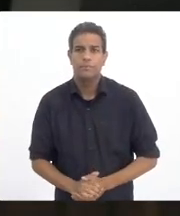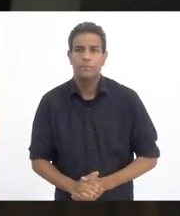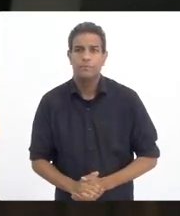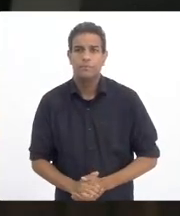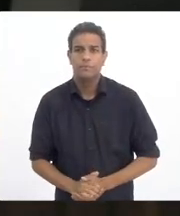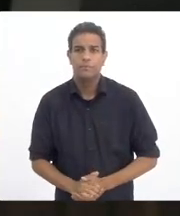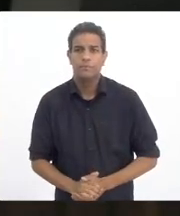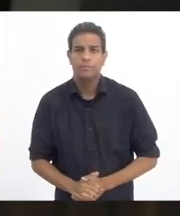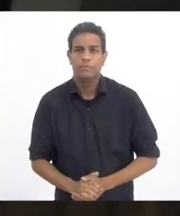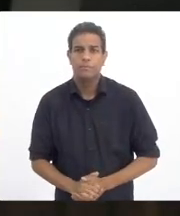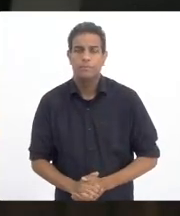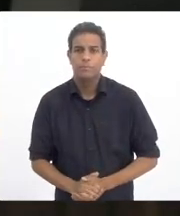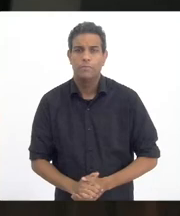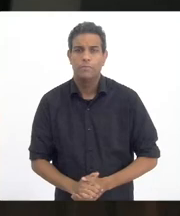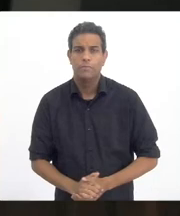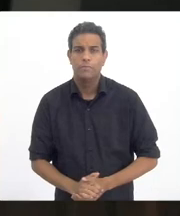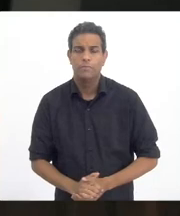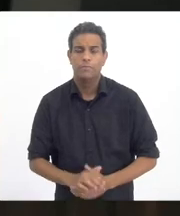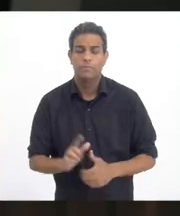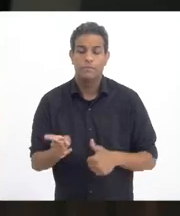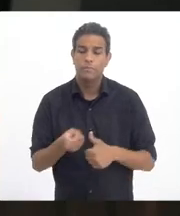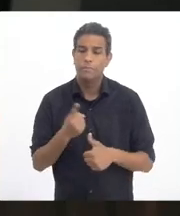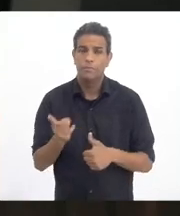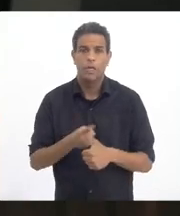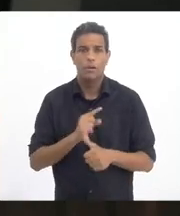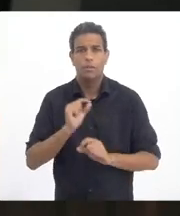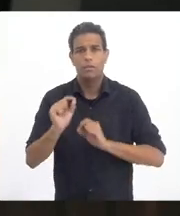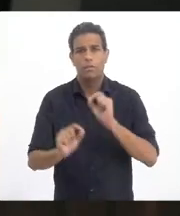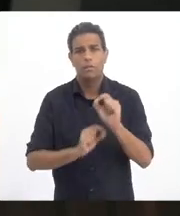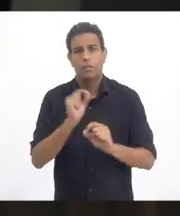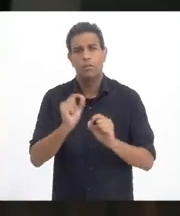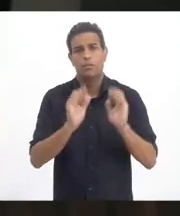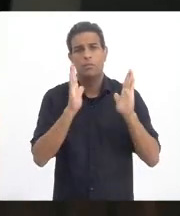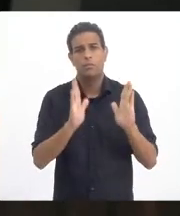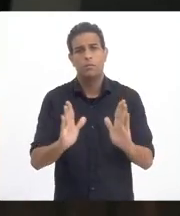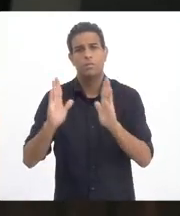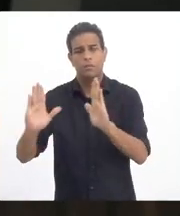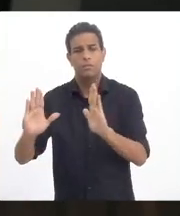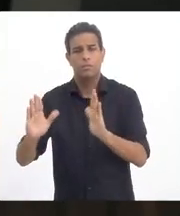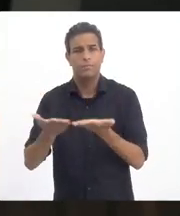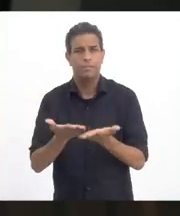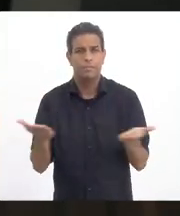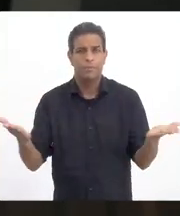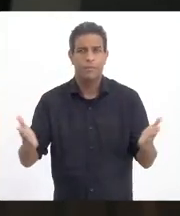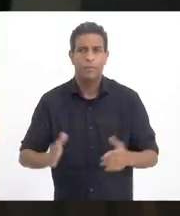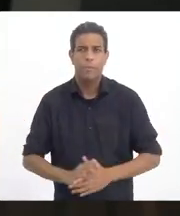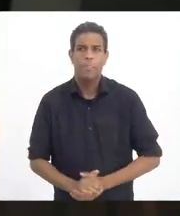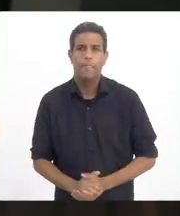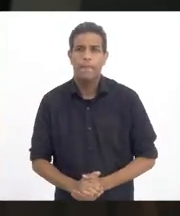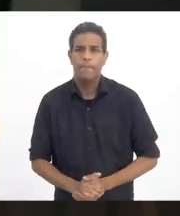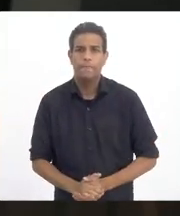Primeiro inscrito, nós vamos fazer da seguinte maneira. O som está aberto aqui?